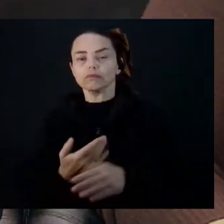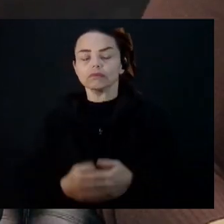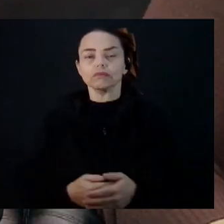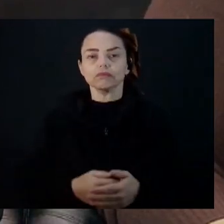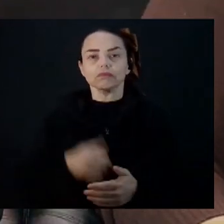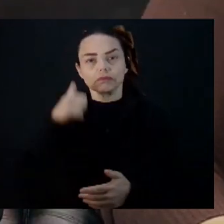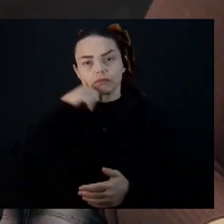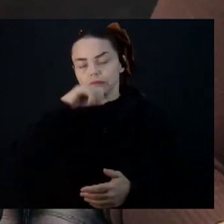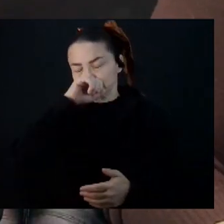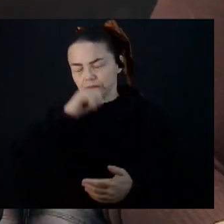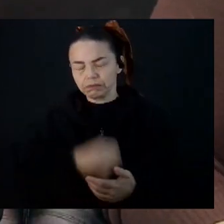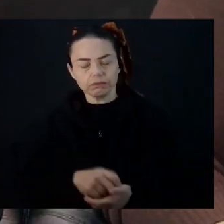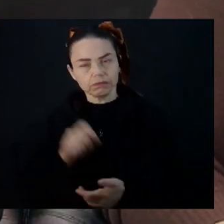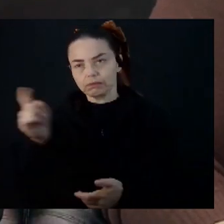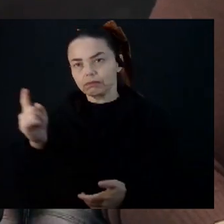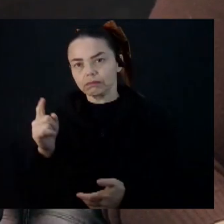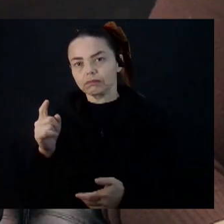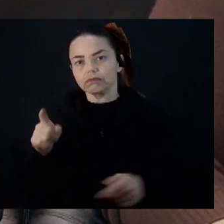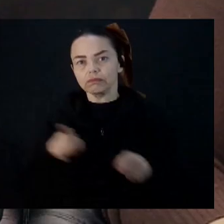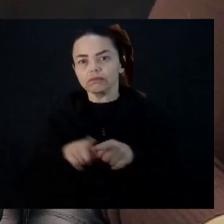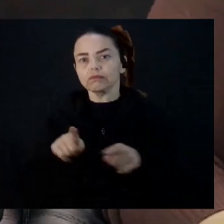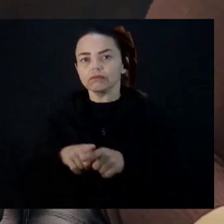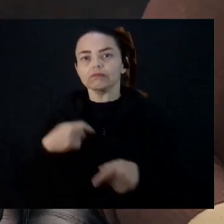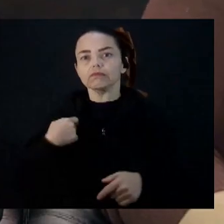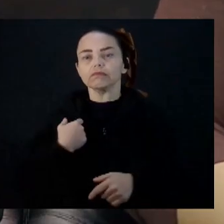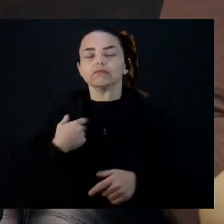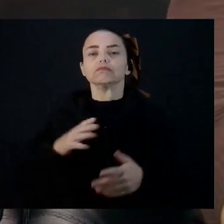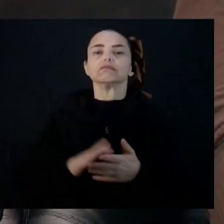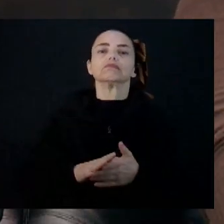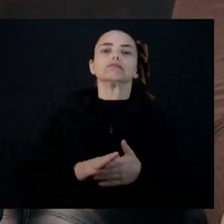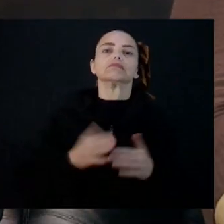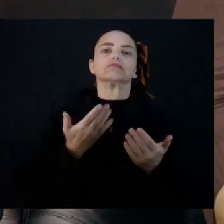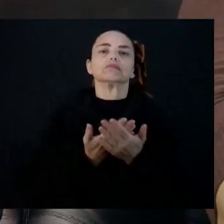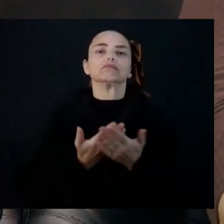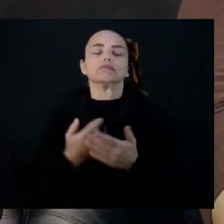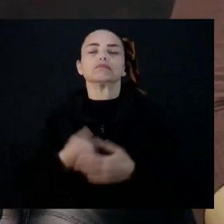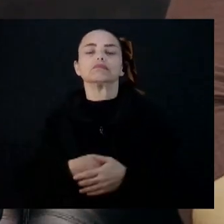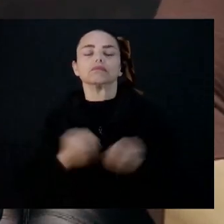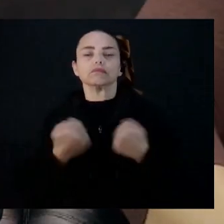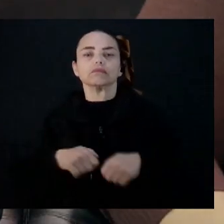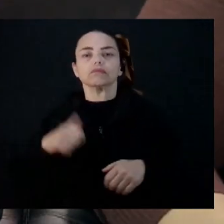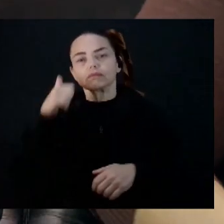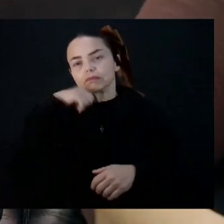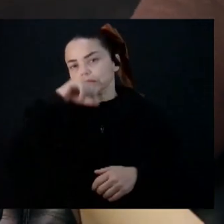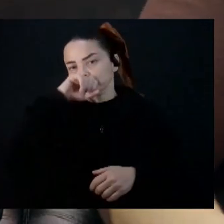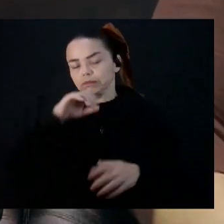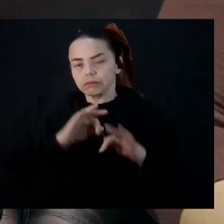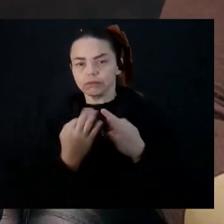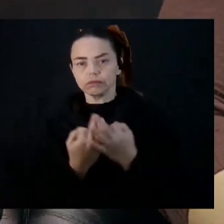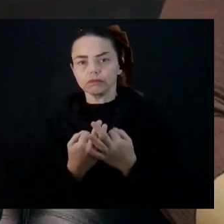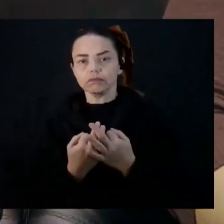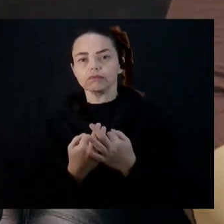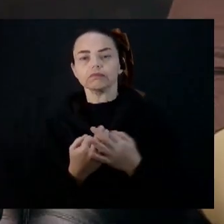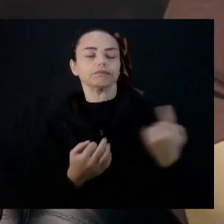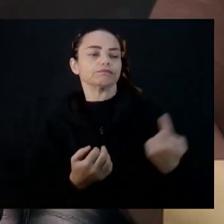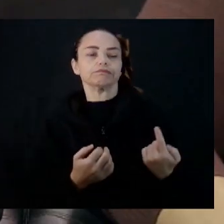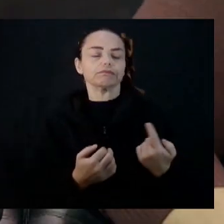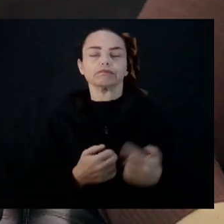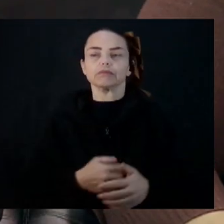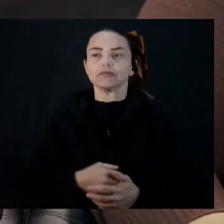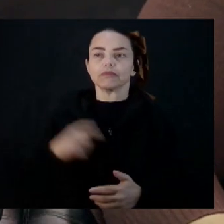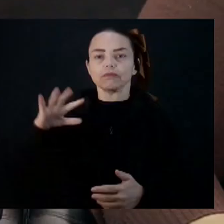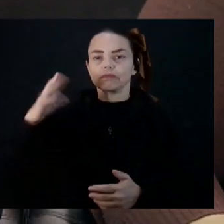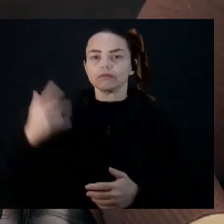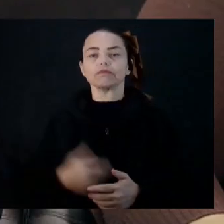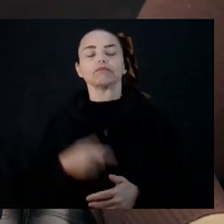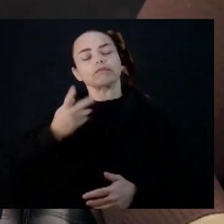olha, se eu não fosse também para a escola, eu poderia estar com a minha mãe, estar com a minha família. Então é algo isolado, é algo que vem acontecendo com